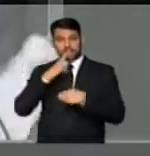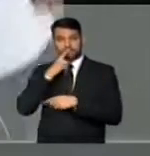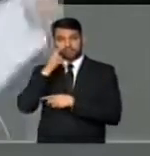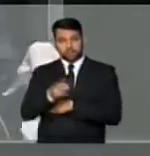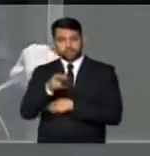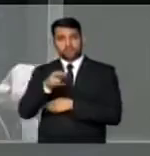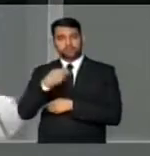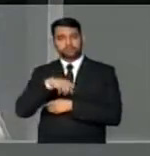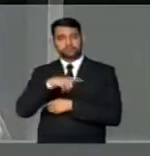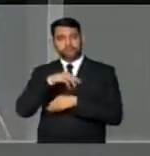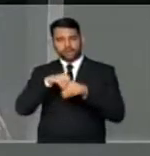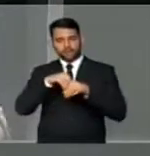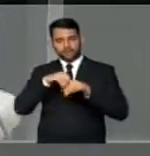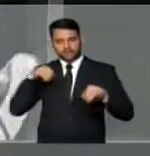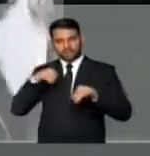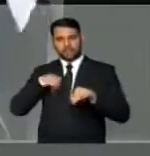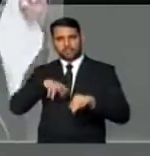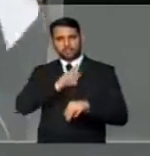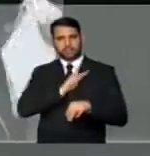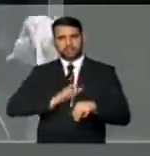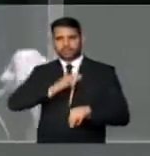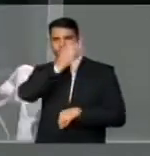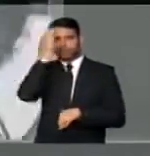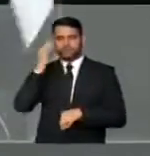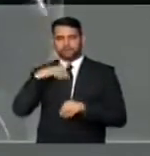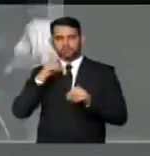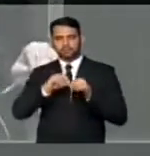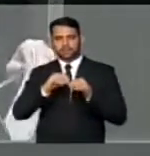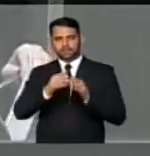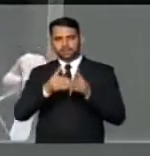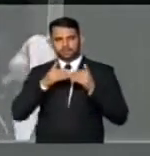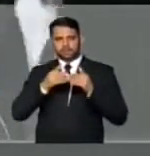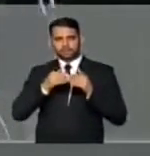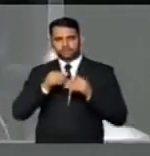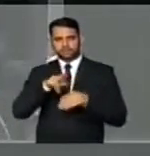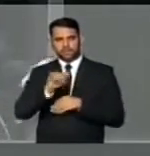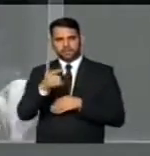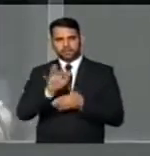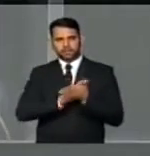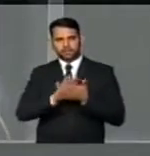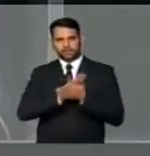pronunciar pelo afastamento dele e pela cassação de um mandato